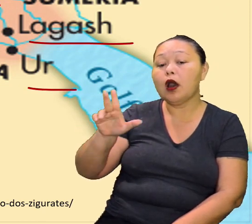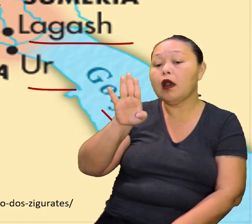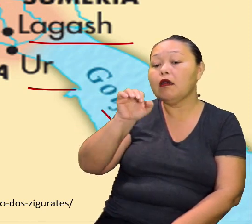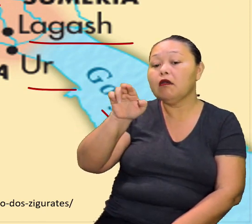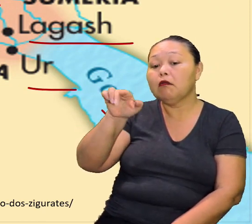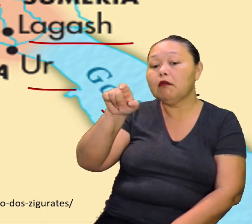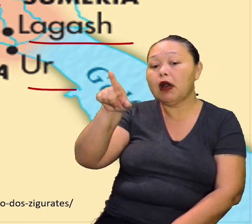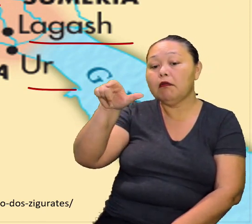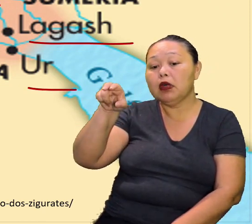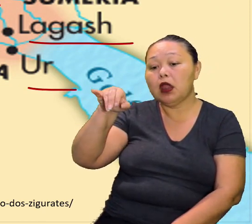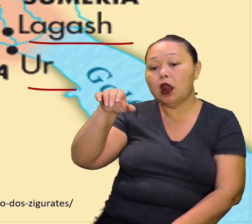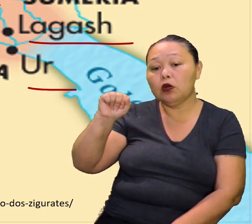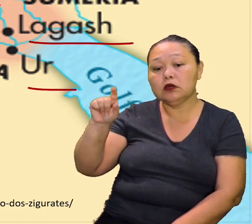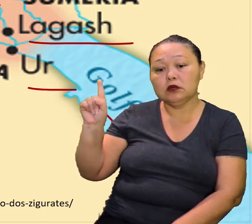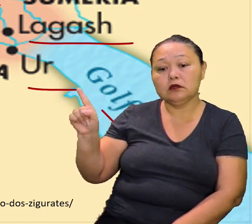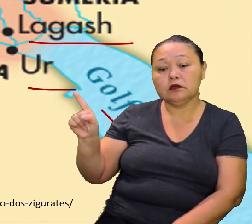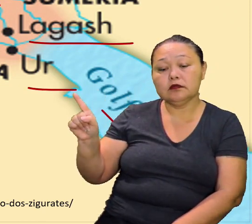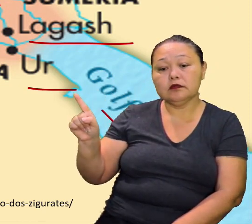Babilônia.